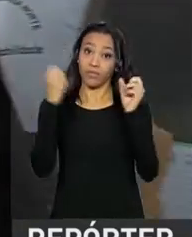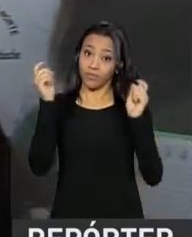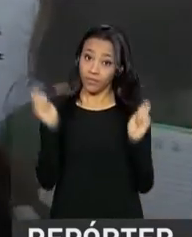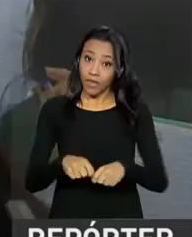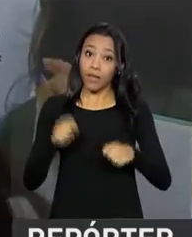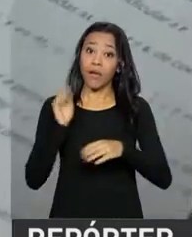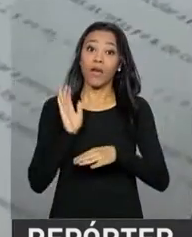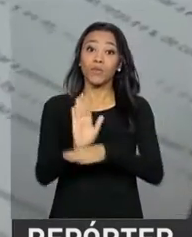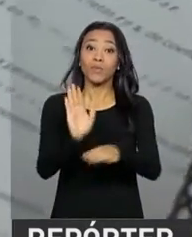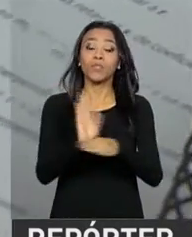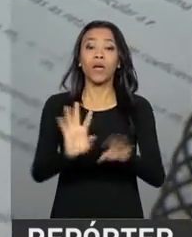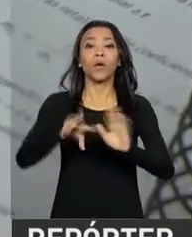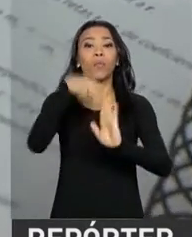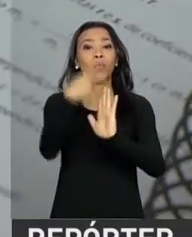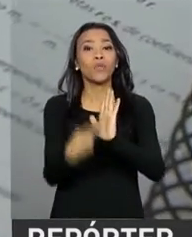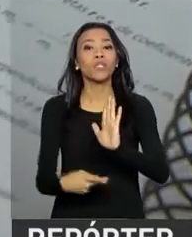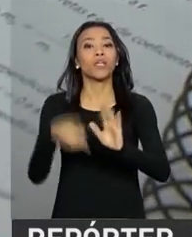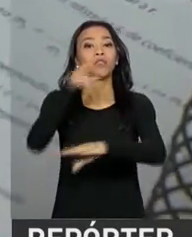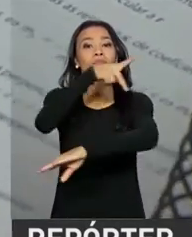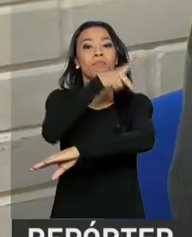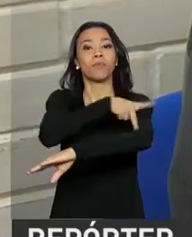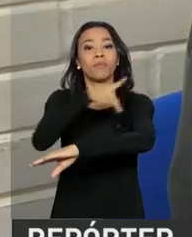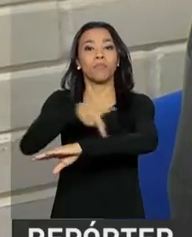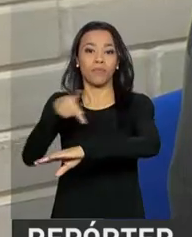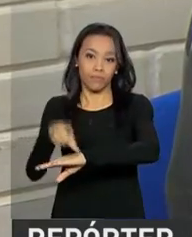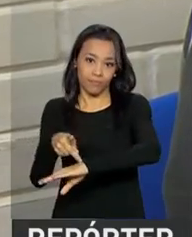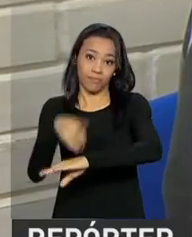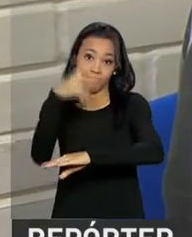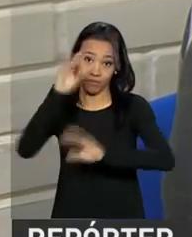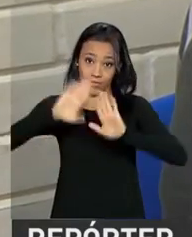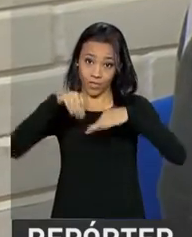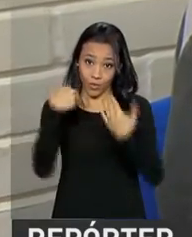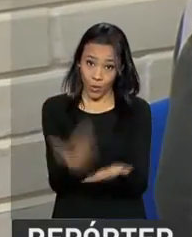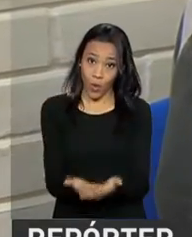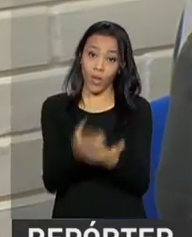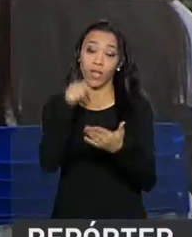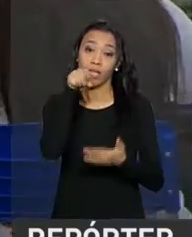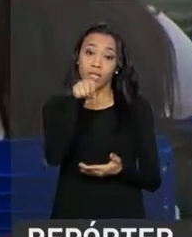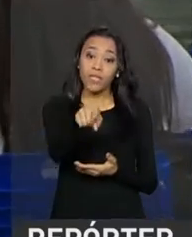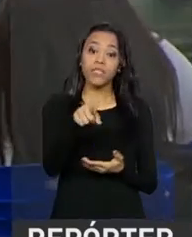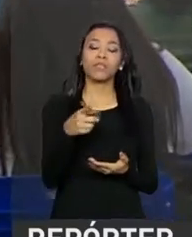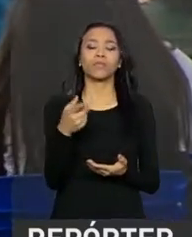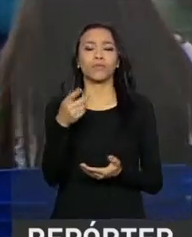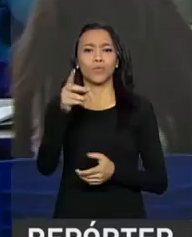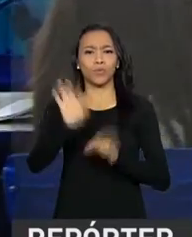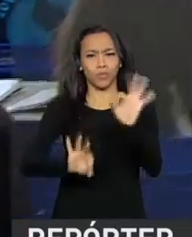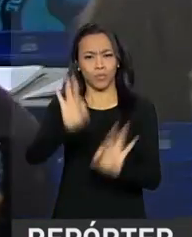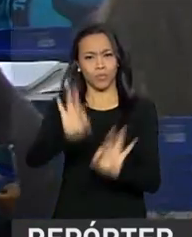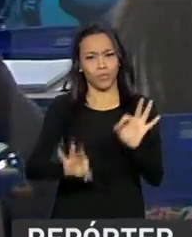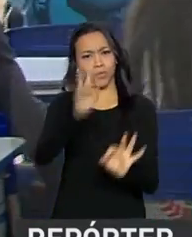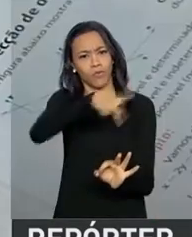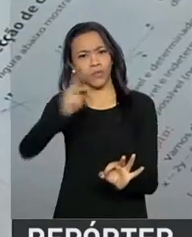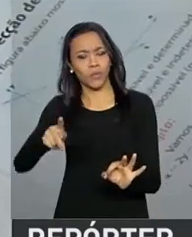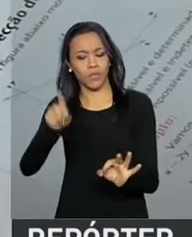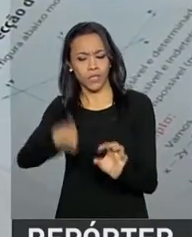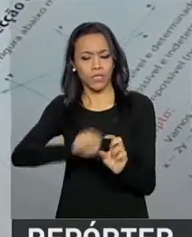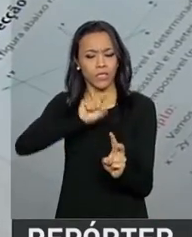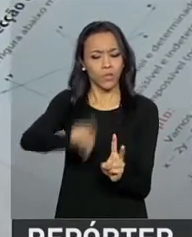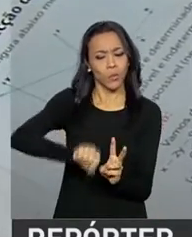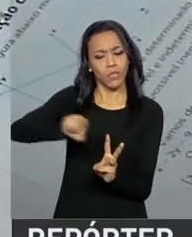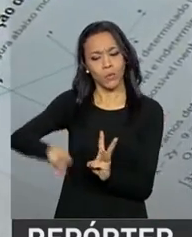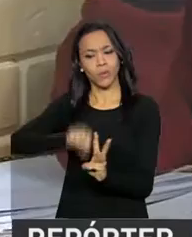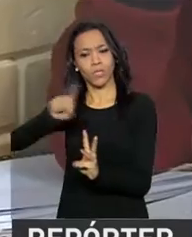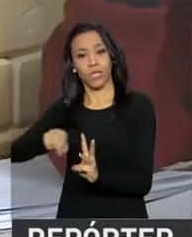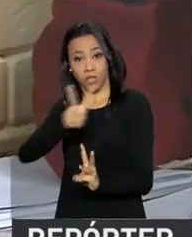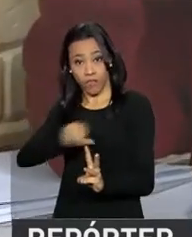atender ao projeto pedagógico da escola no programa nacional do livro didático os professores podem escolher as obras que